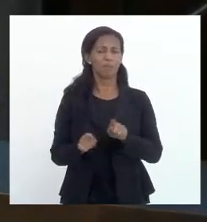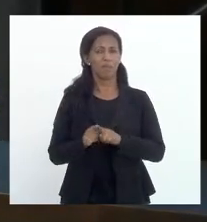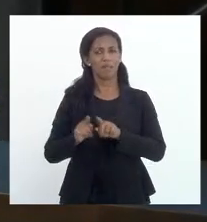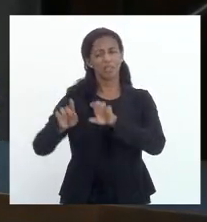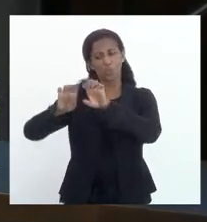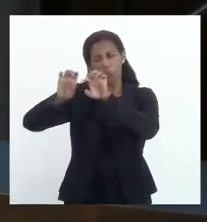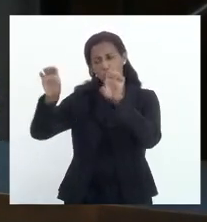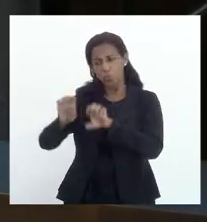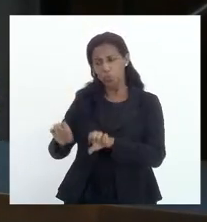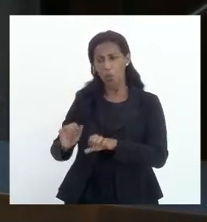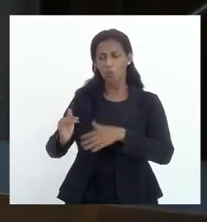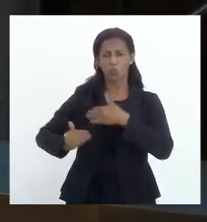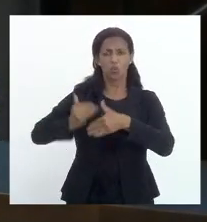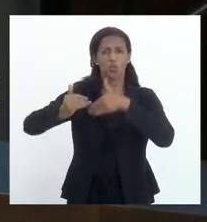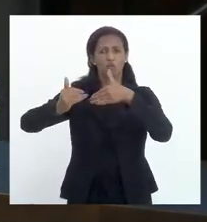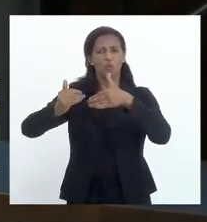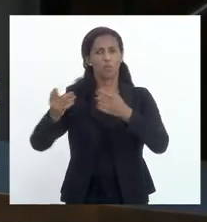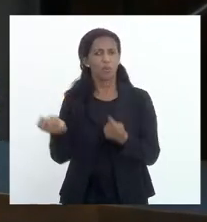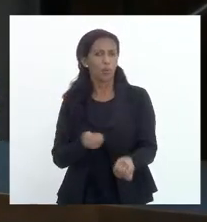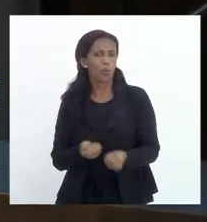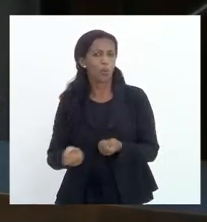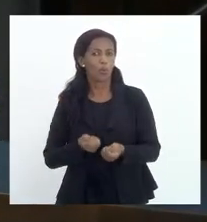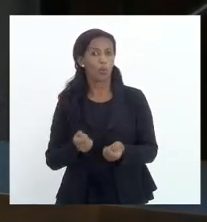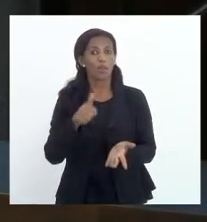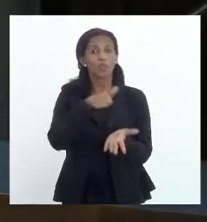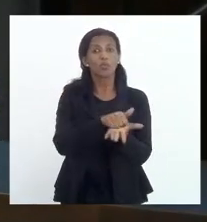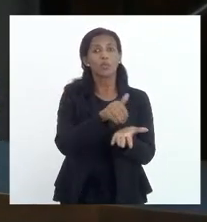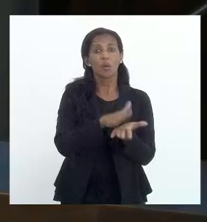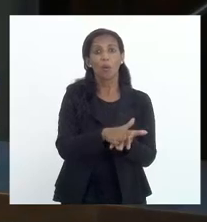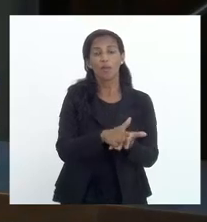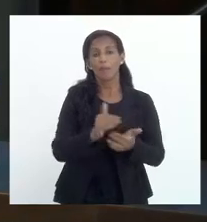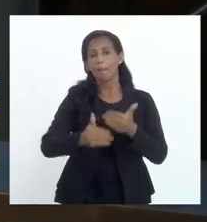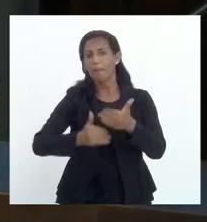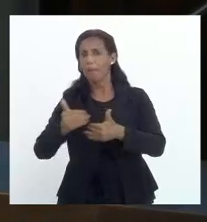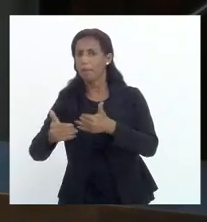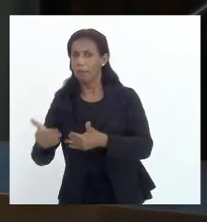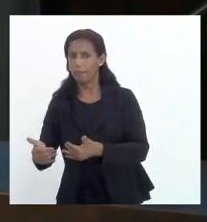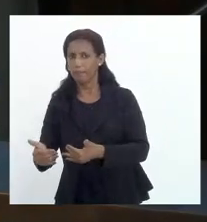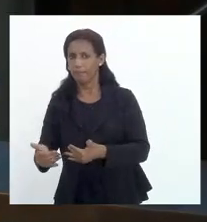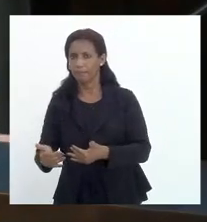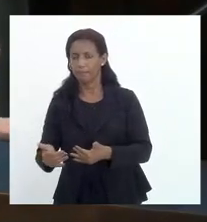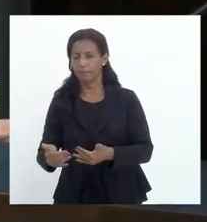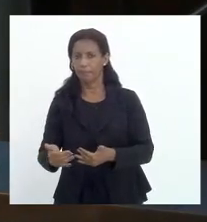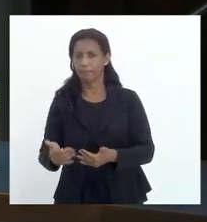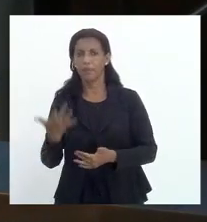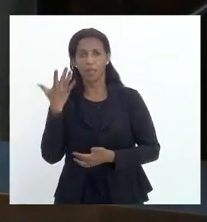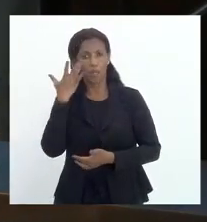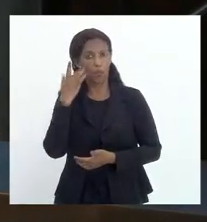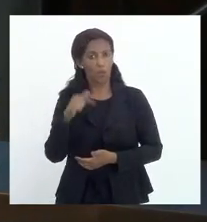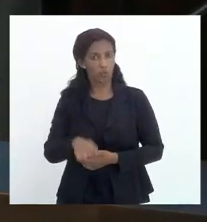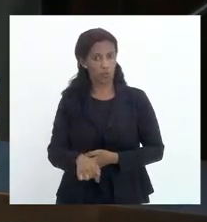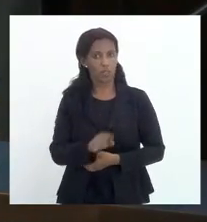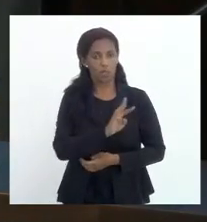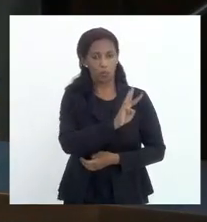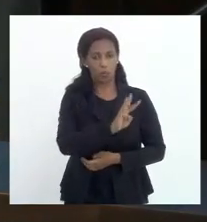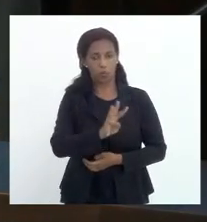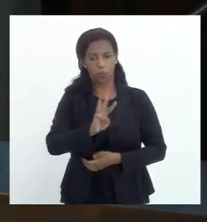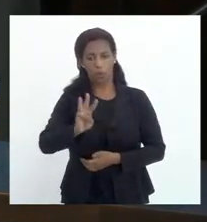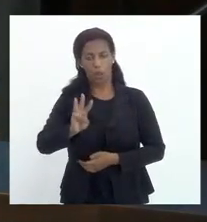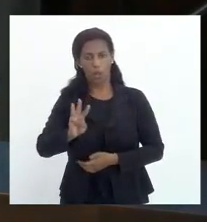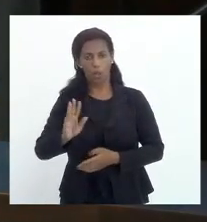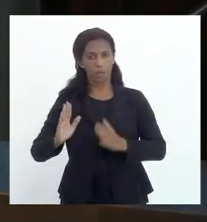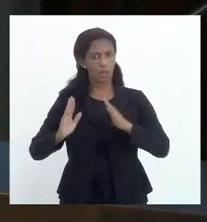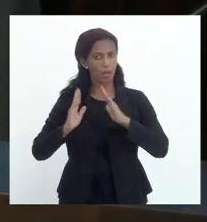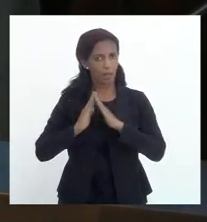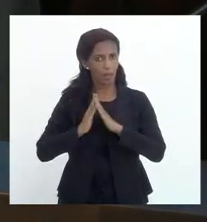um planejamento de desenvolvimento econômico. E as consequências. Vale a pena, que eu acho que deve estar aqui no site da casa, ver, sobretudo,